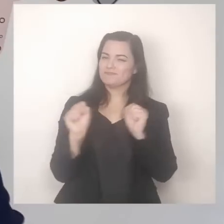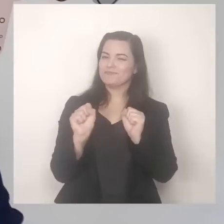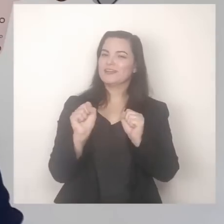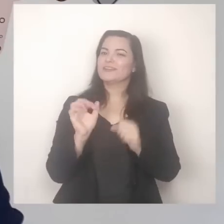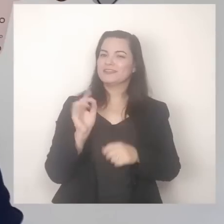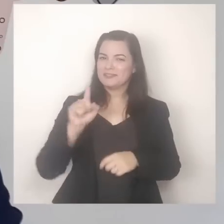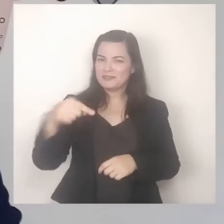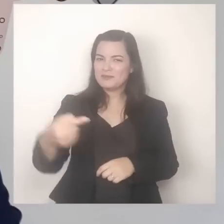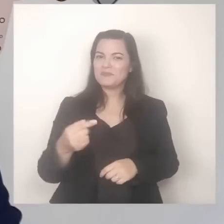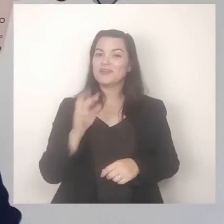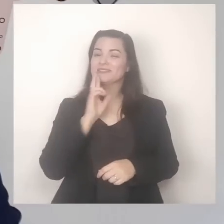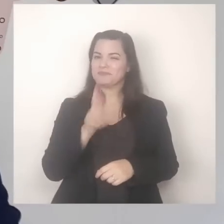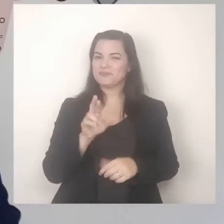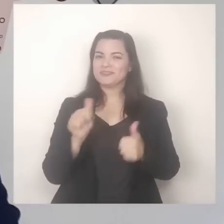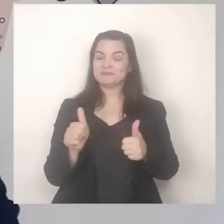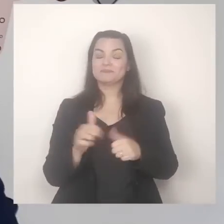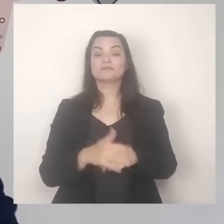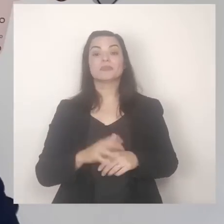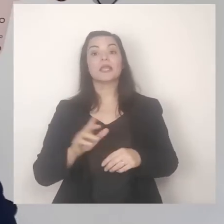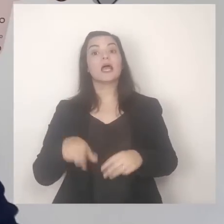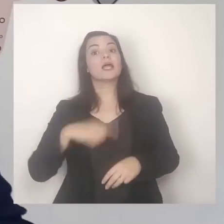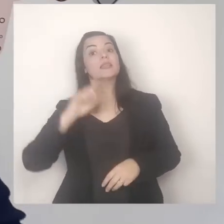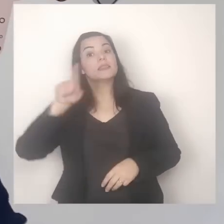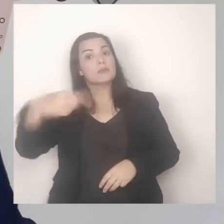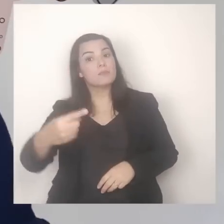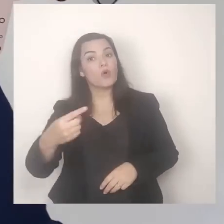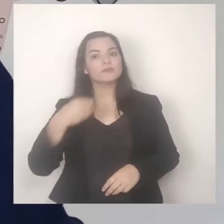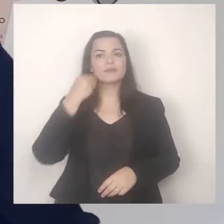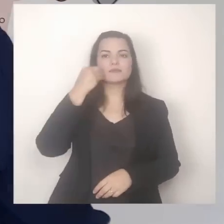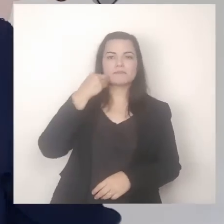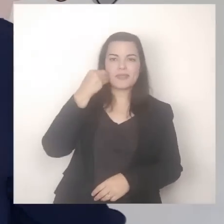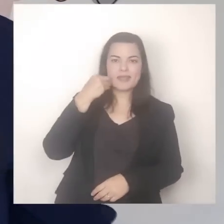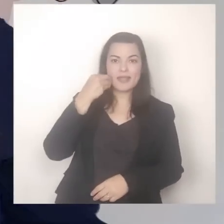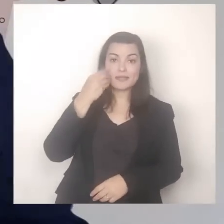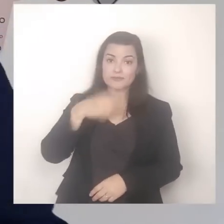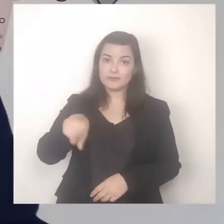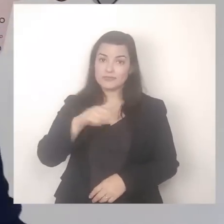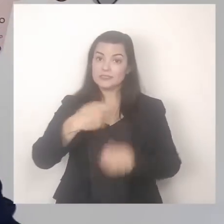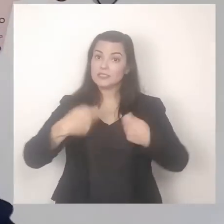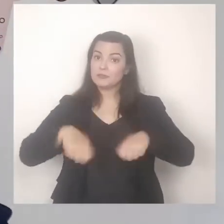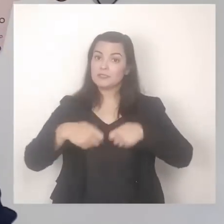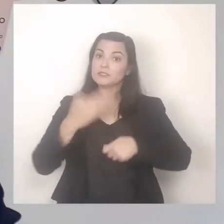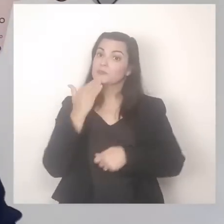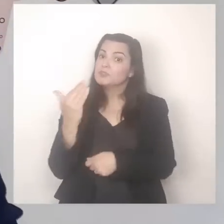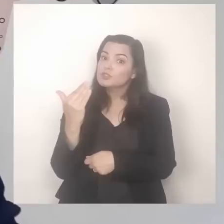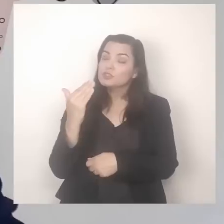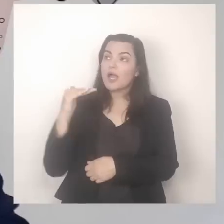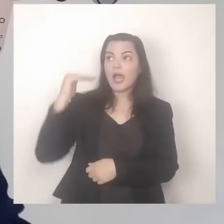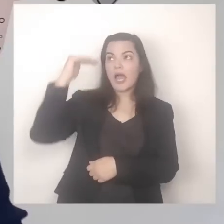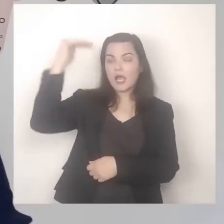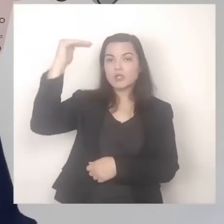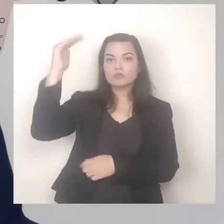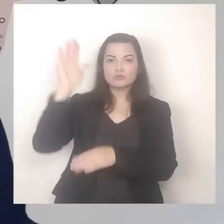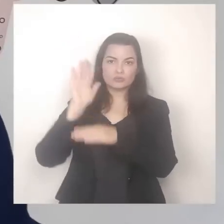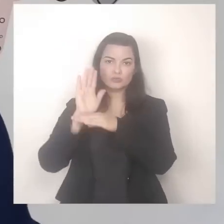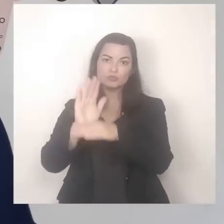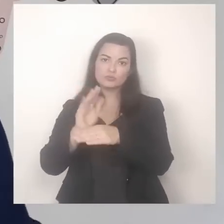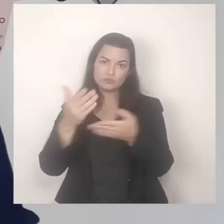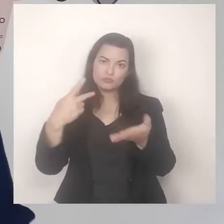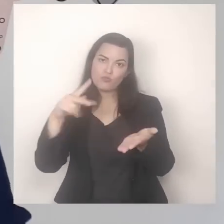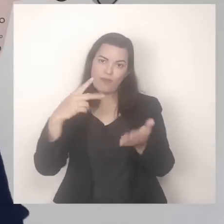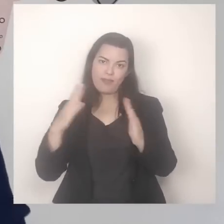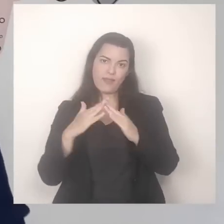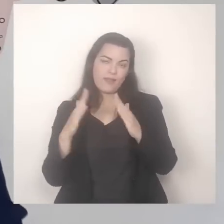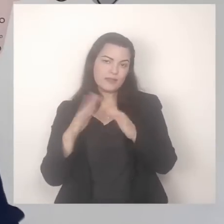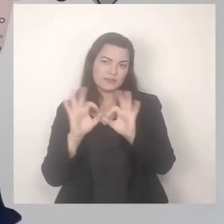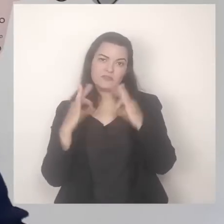terceira parte do desafio é uma experiência. Então, para essa experiência, vocês vão precisar pedir ajuda para alguém aí